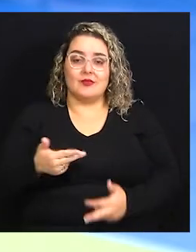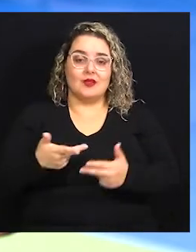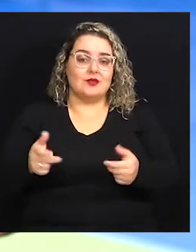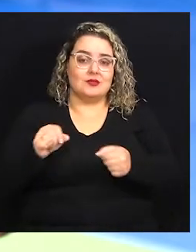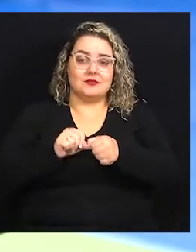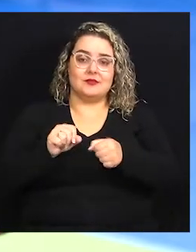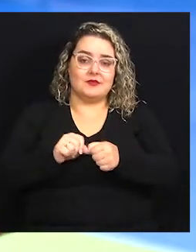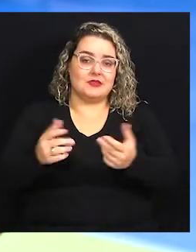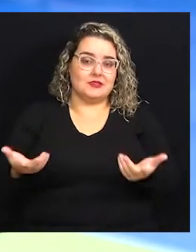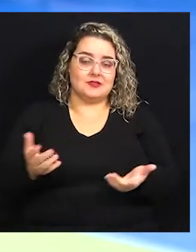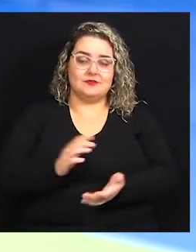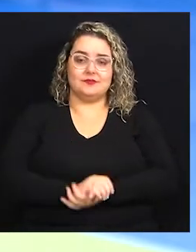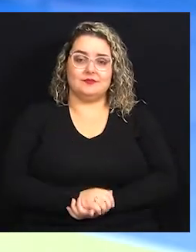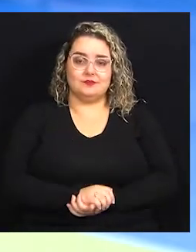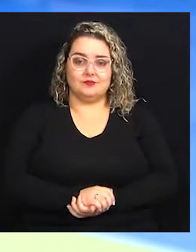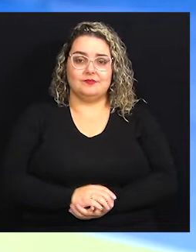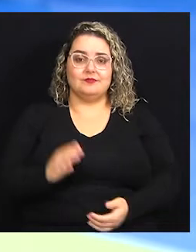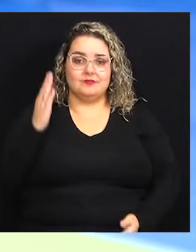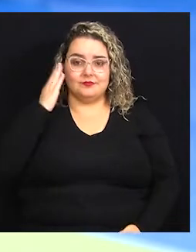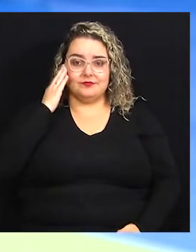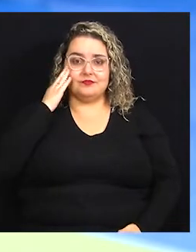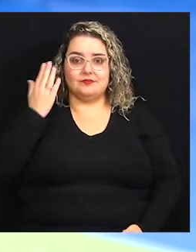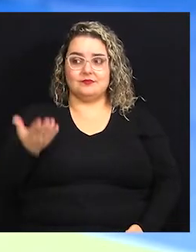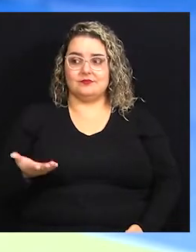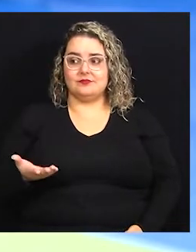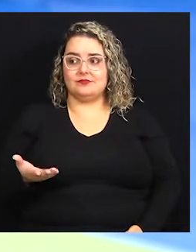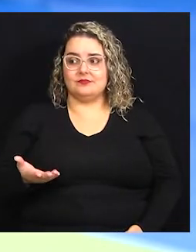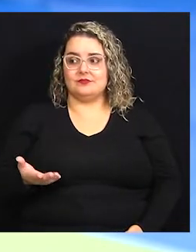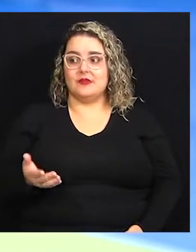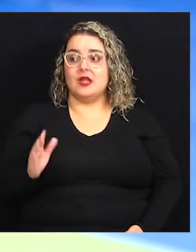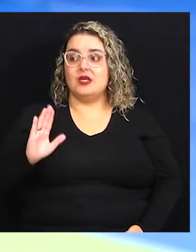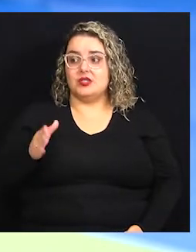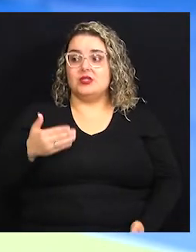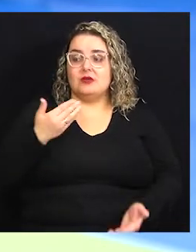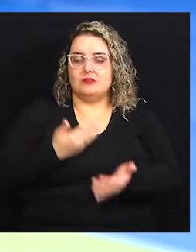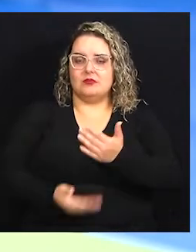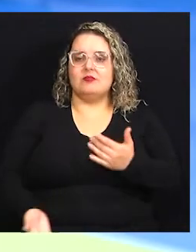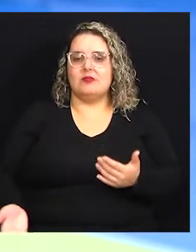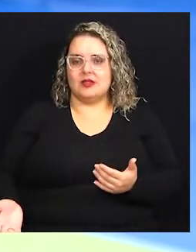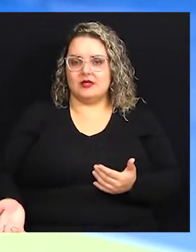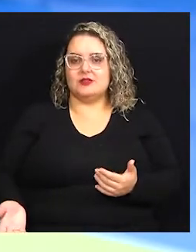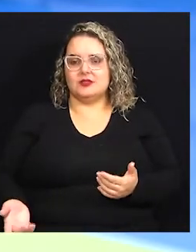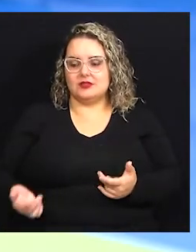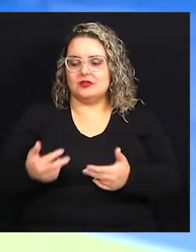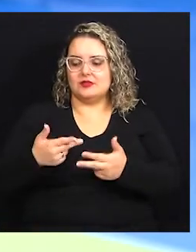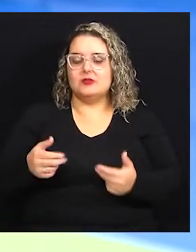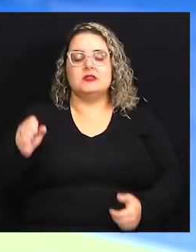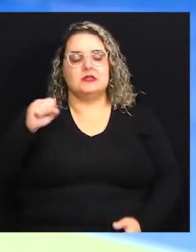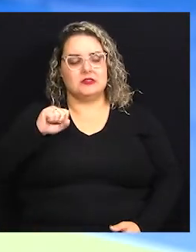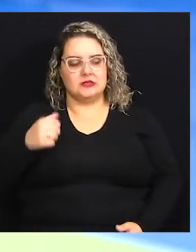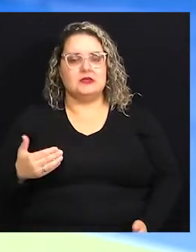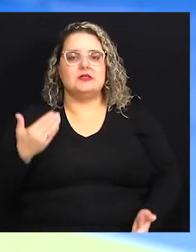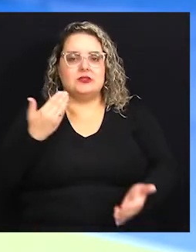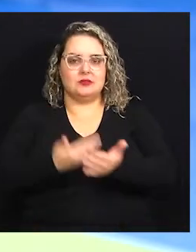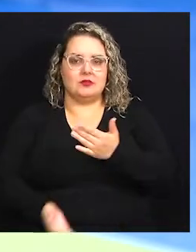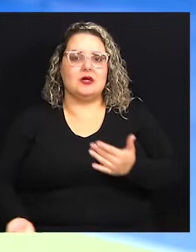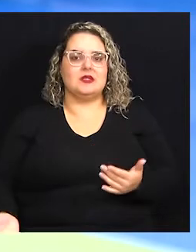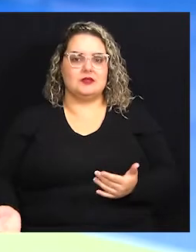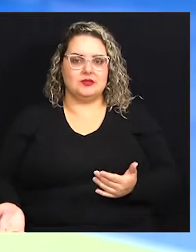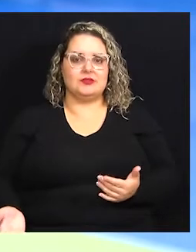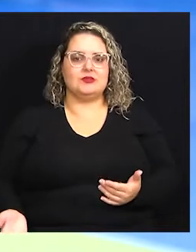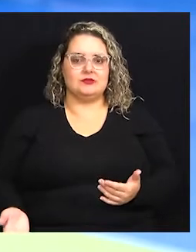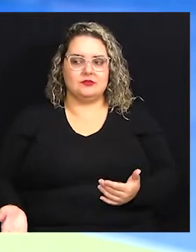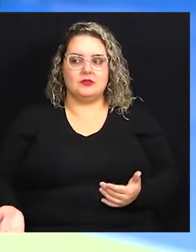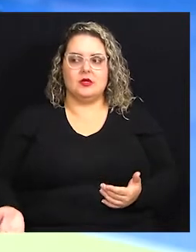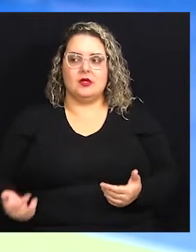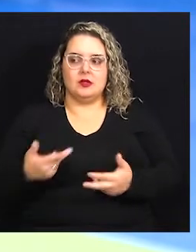para você fazer. Entendeu? Então é uma coisa que já entra em desvantagem. Então. Você já entra em desvantagem. Você já entra em desvantagem. Lógico